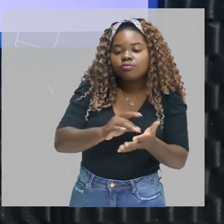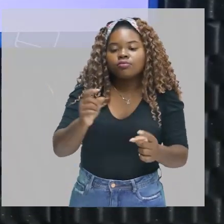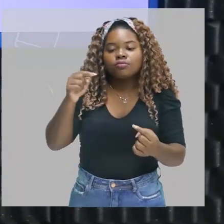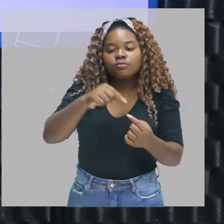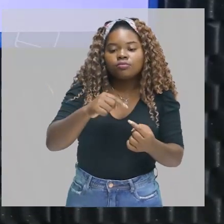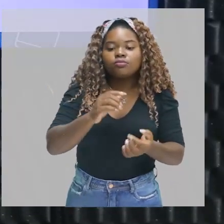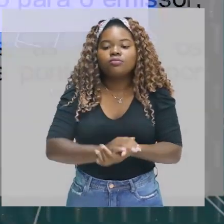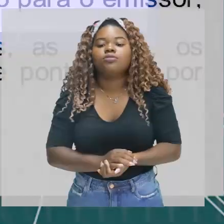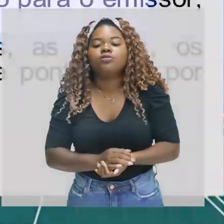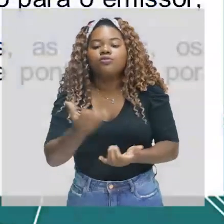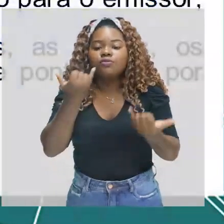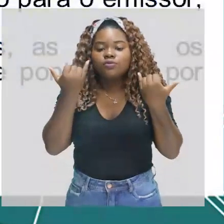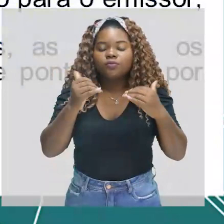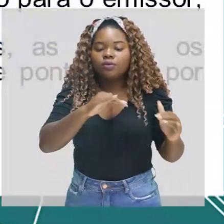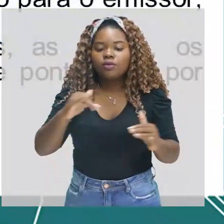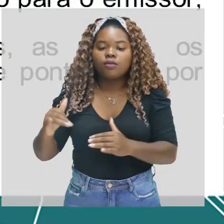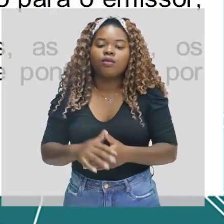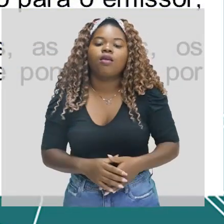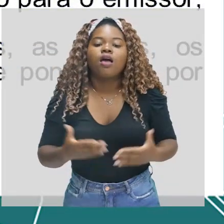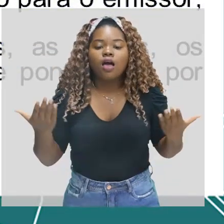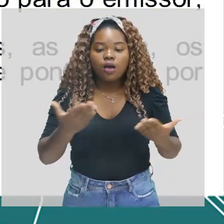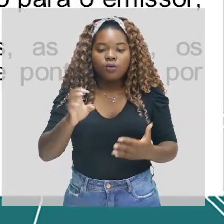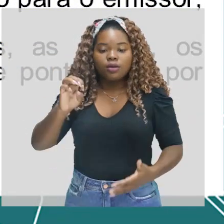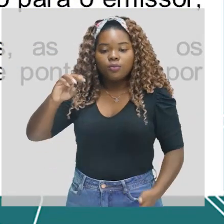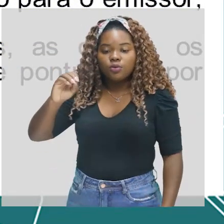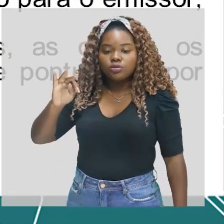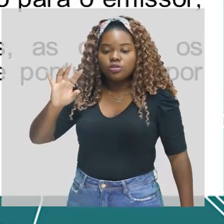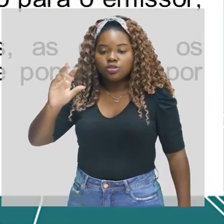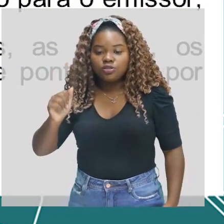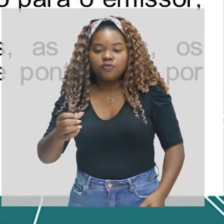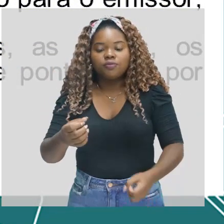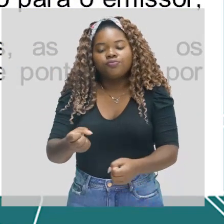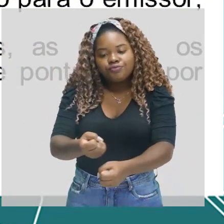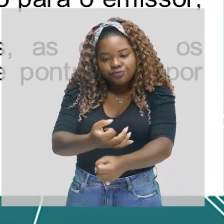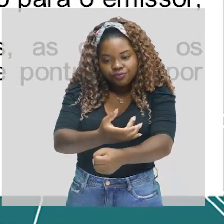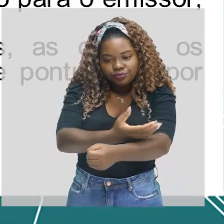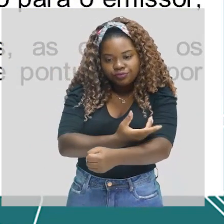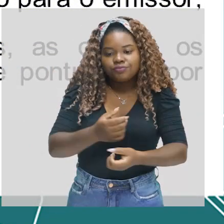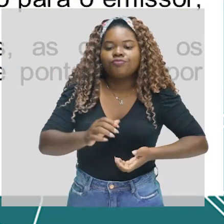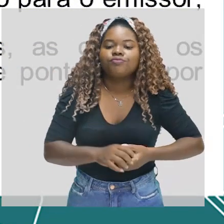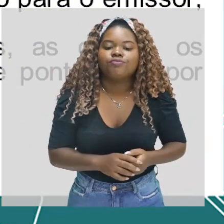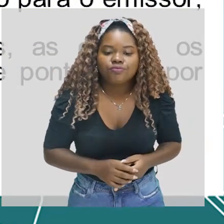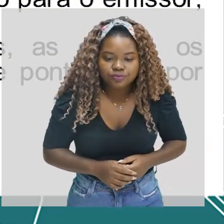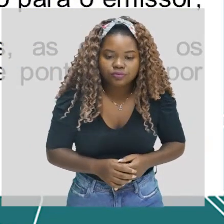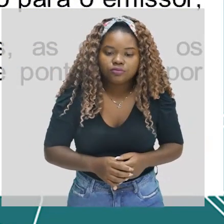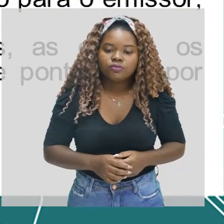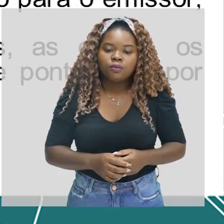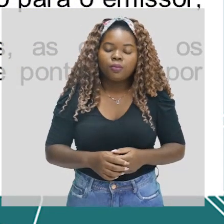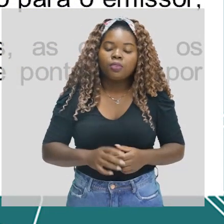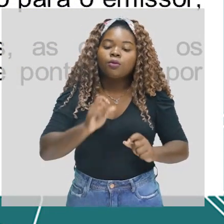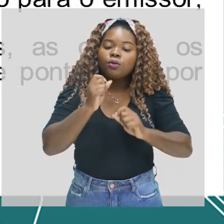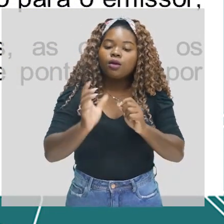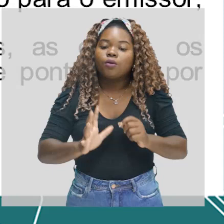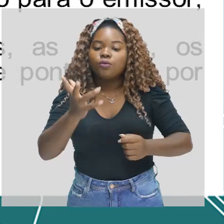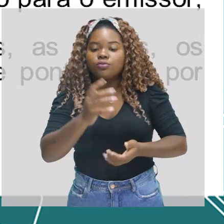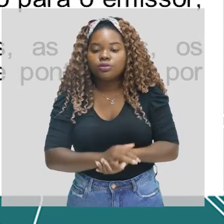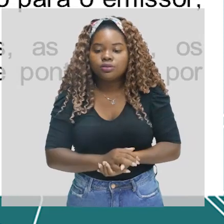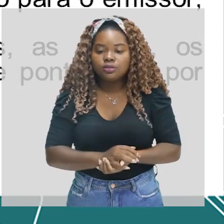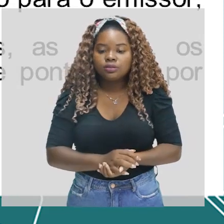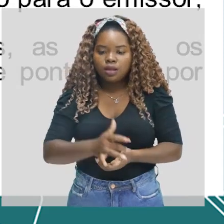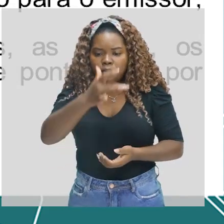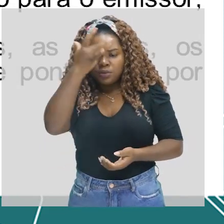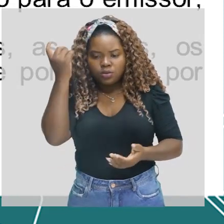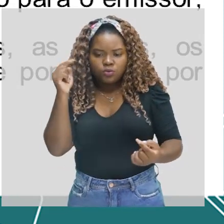Função emotiva ou expressiva. Também chamada de função expressiva, na função emotiva, o emissor tem